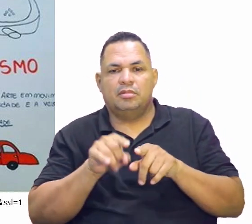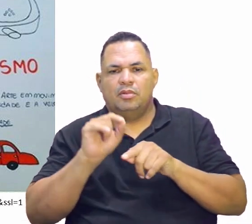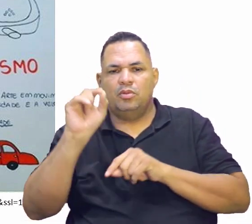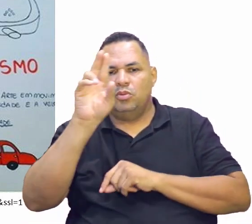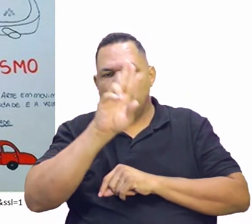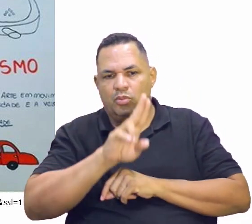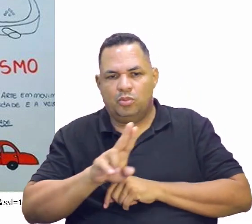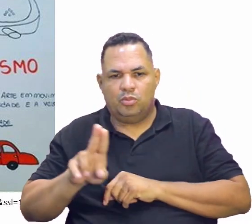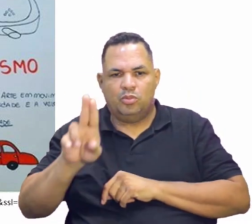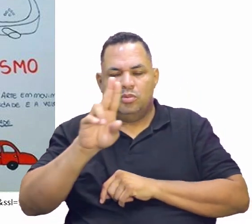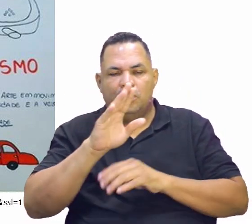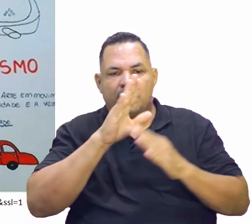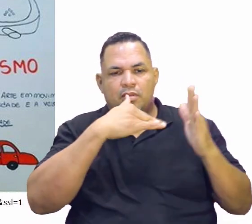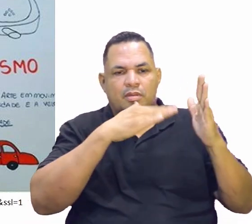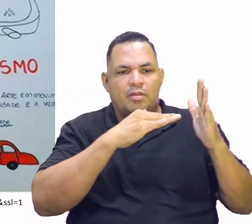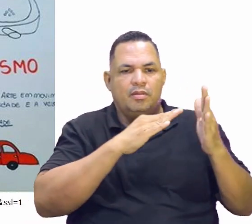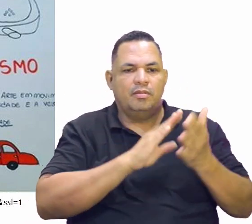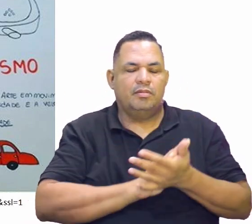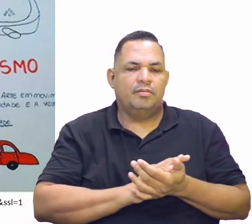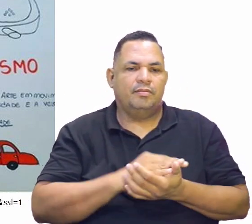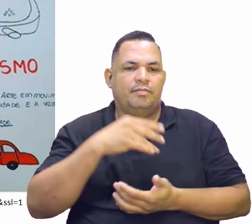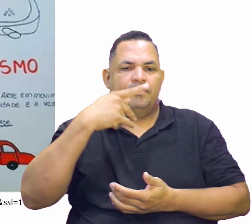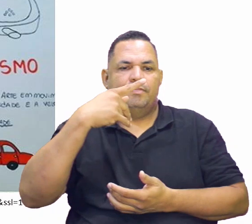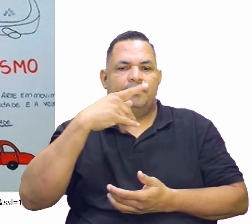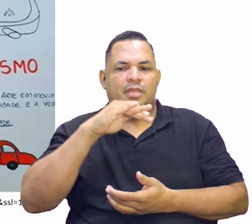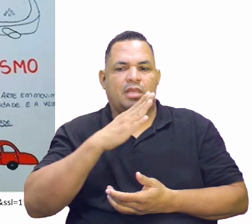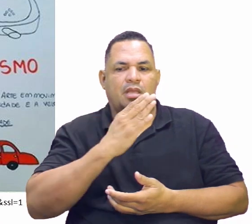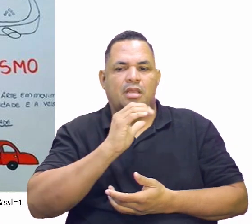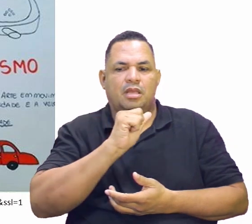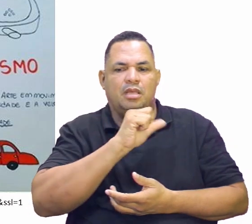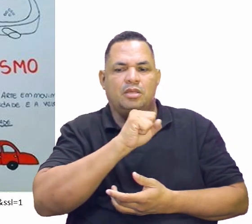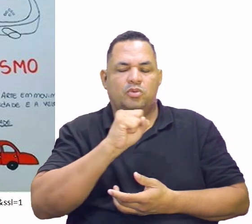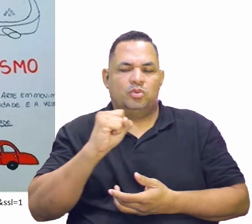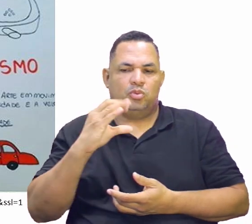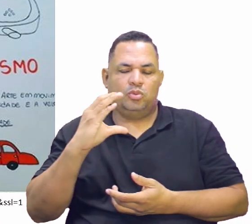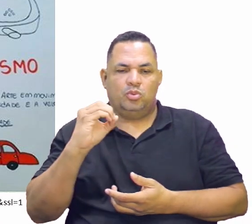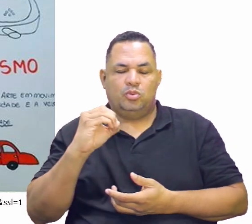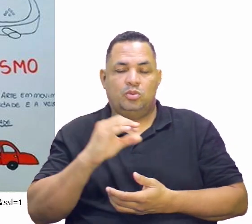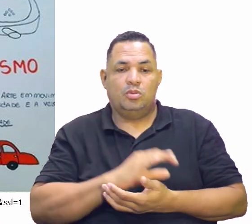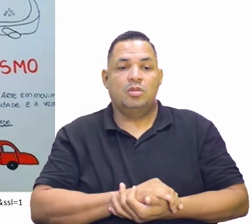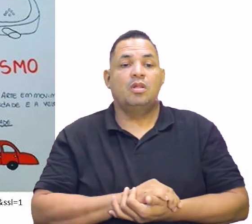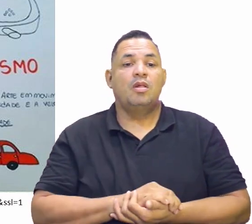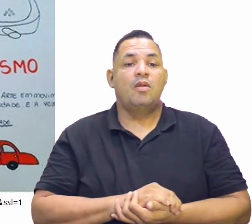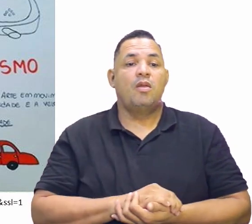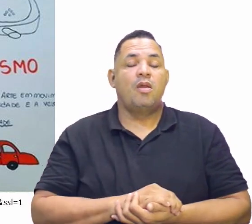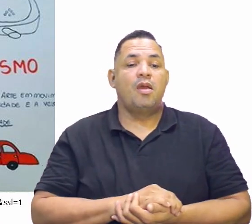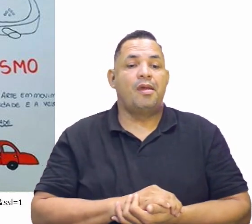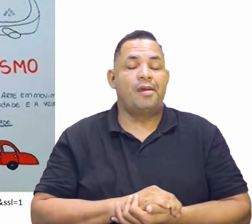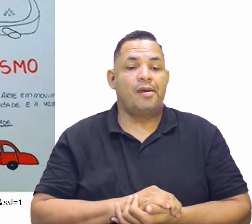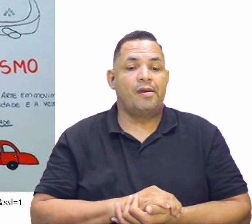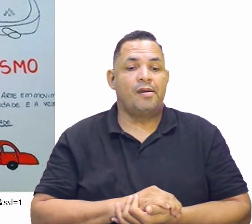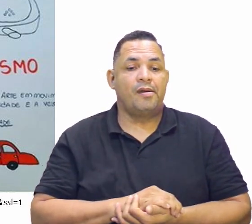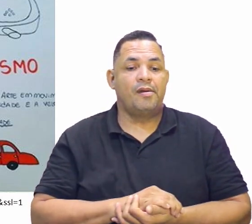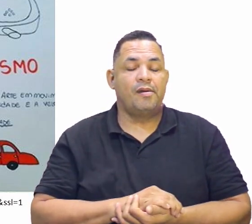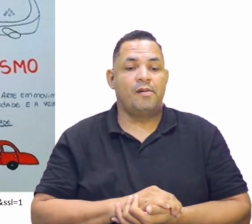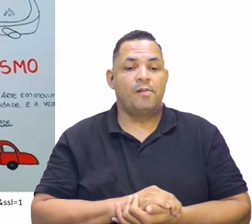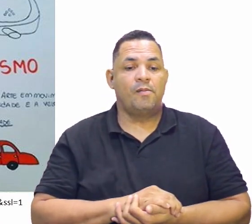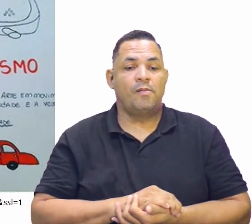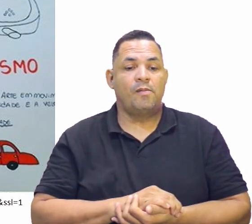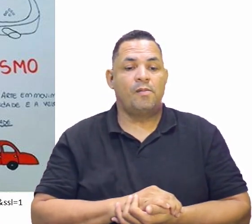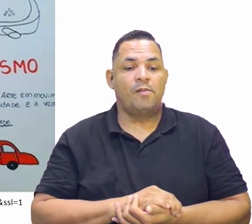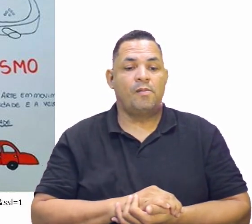ele usou, né? Pintura de Pablo Picasso, né? Nada melhor de Pablo Picasso para exemplificar o